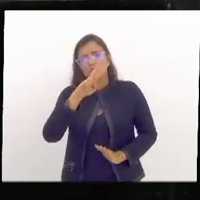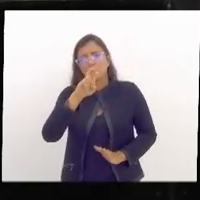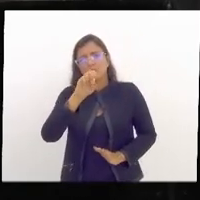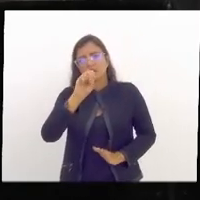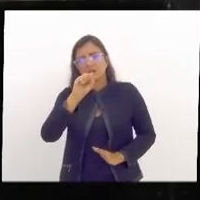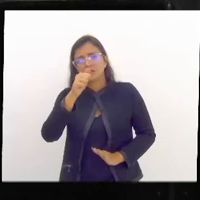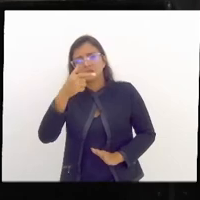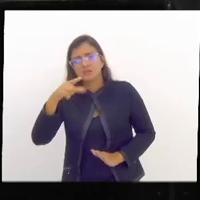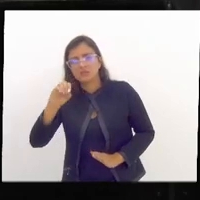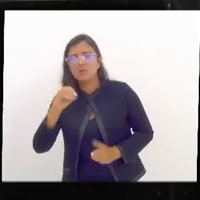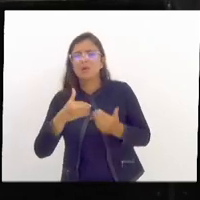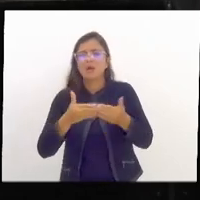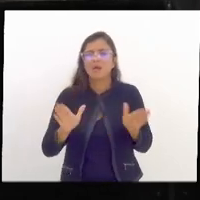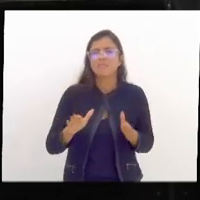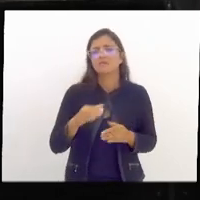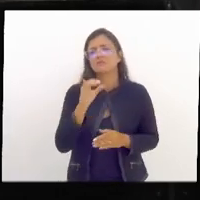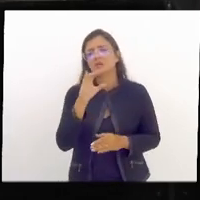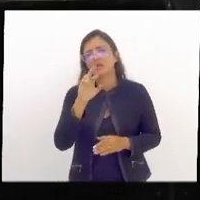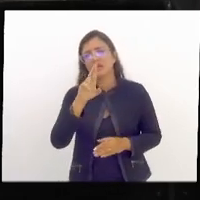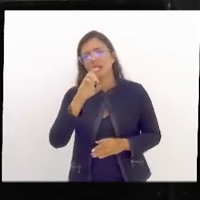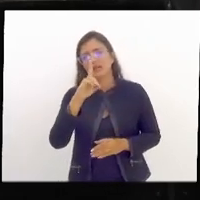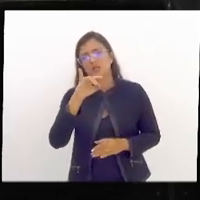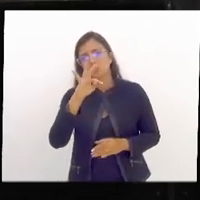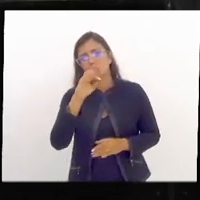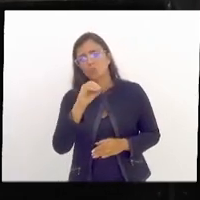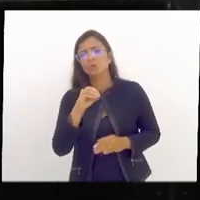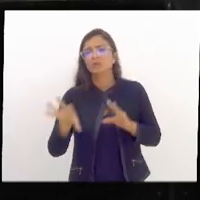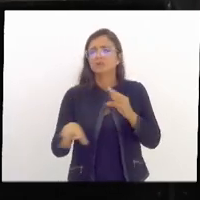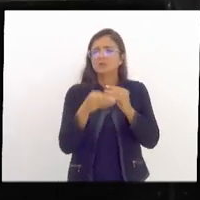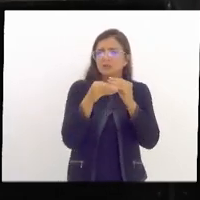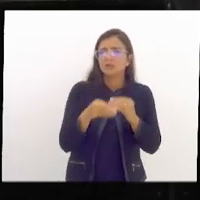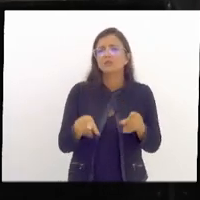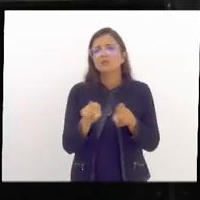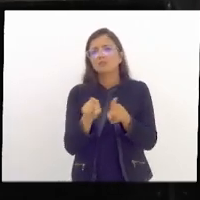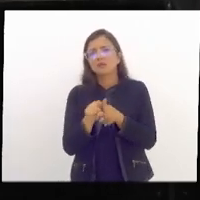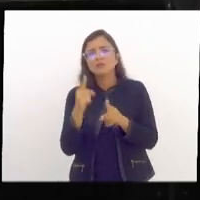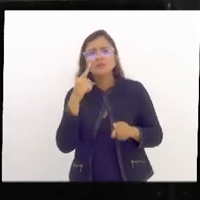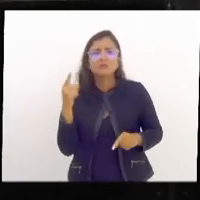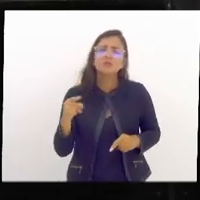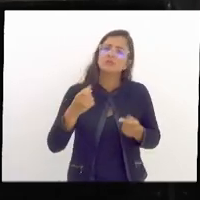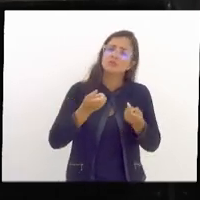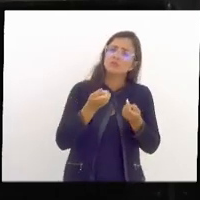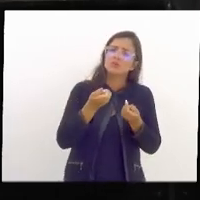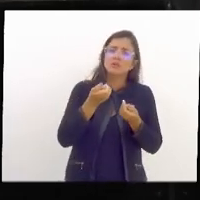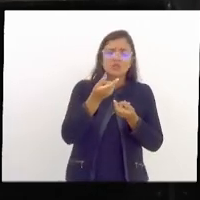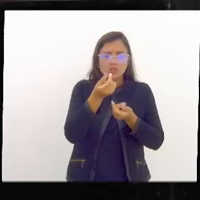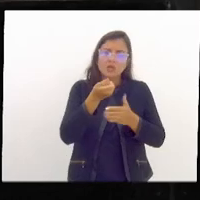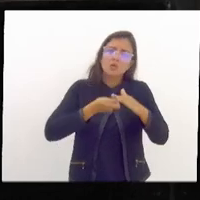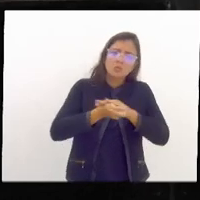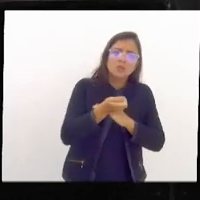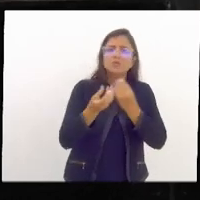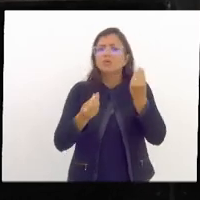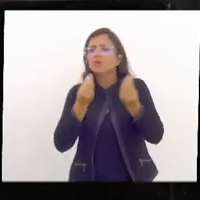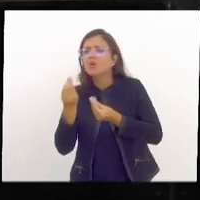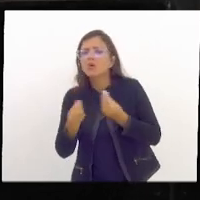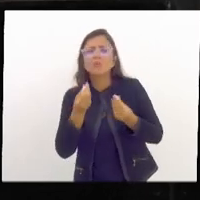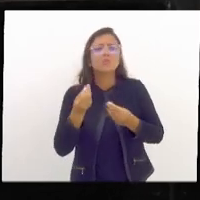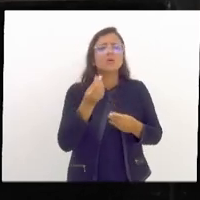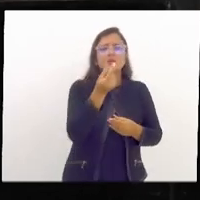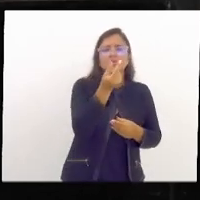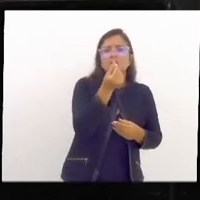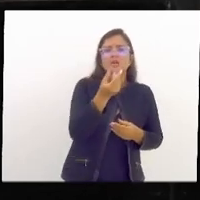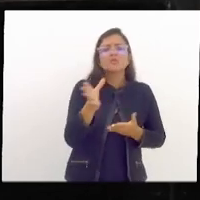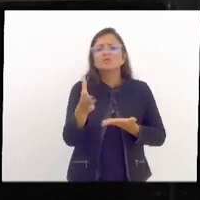créditos adicionais, né, no sentido de readequar o orçamento para outros exercícios